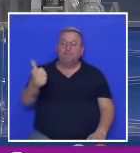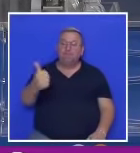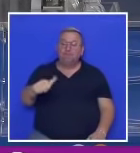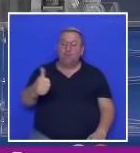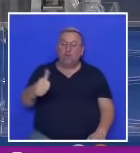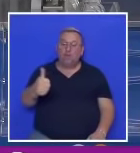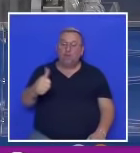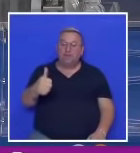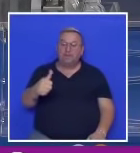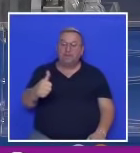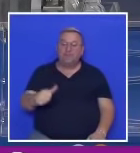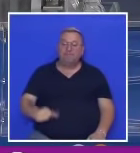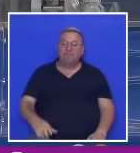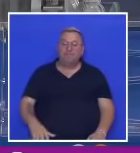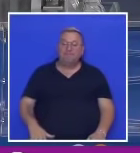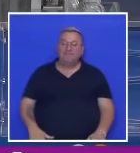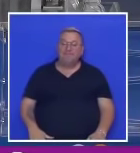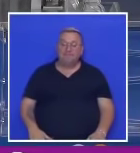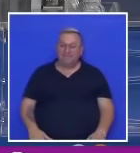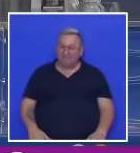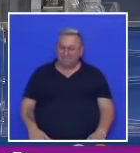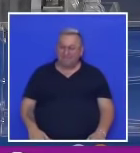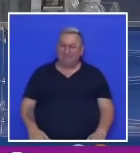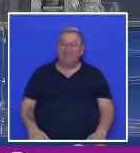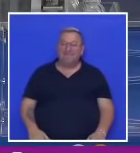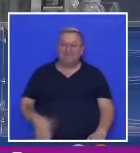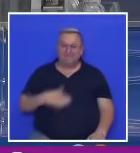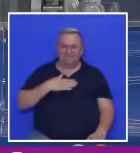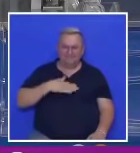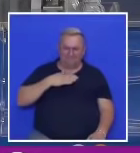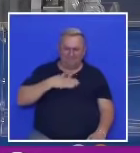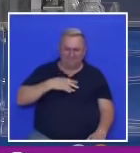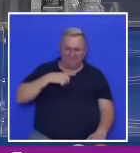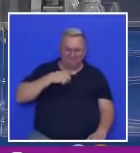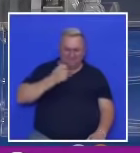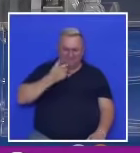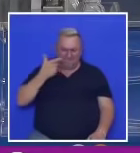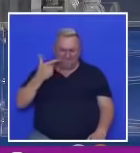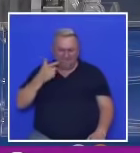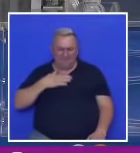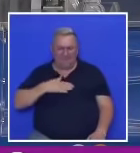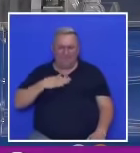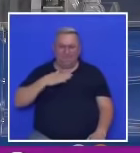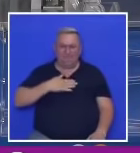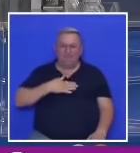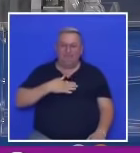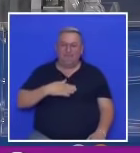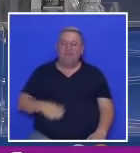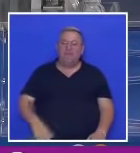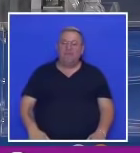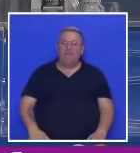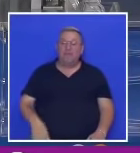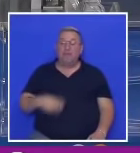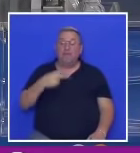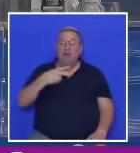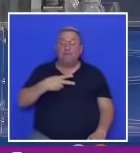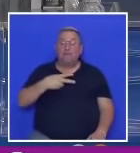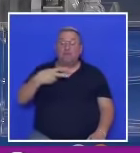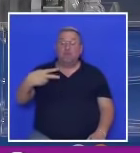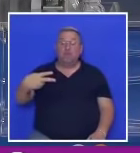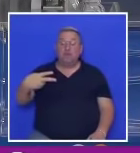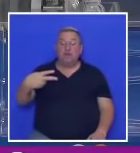Vermelha, 11. Agora faltam 3 números. Calma, você ainda tem chances. Bola amarela, número